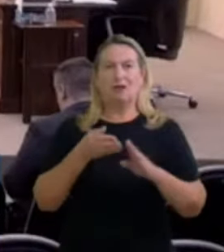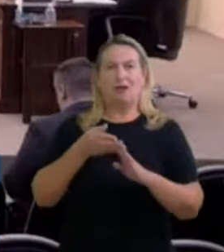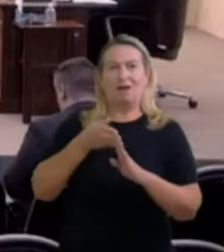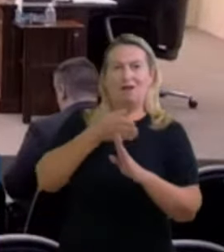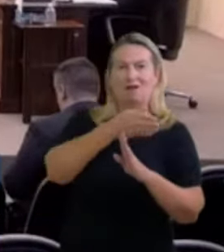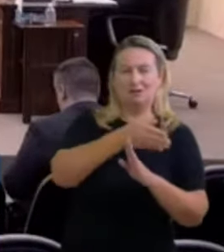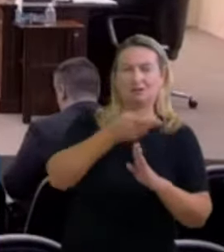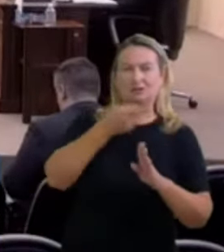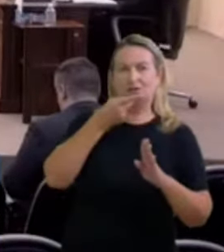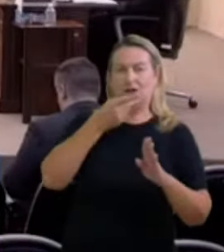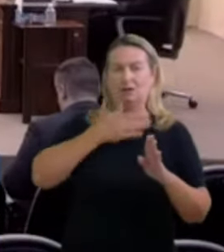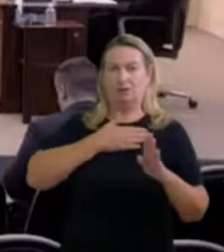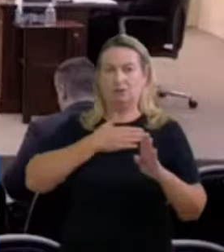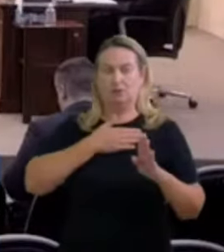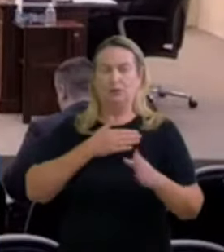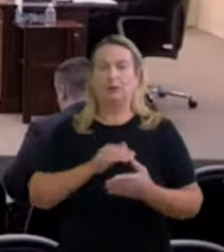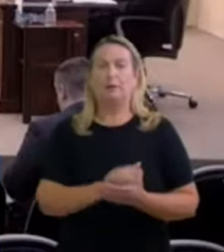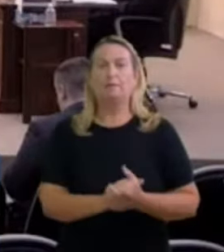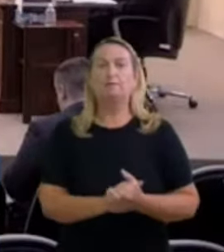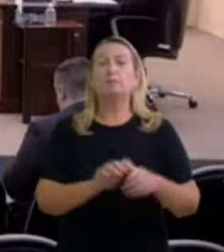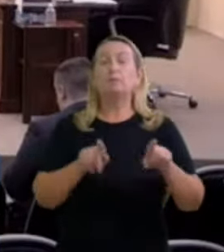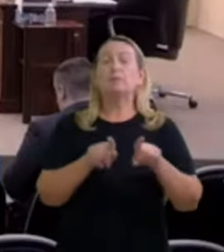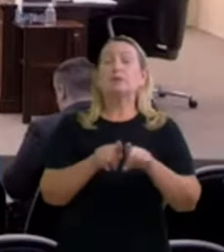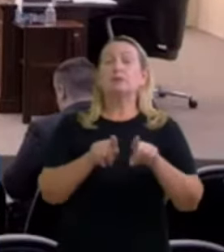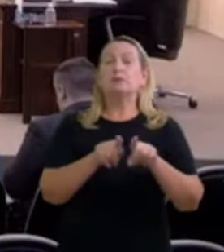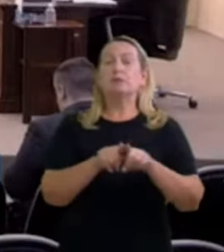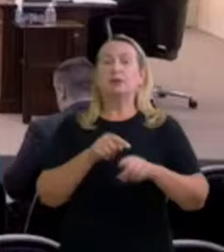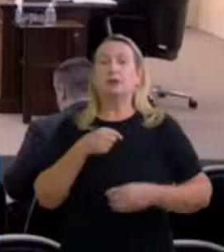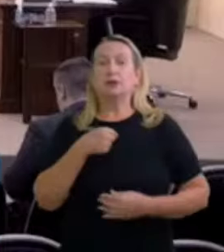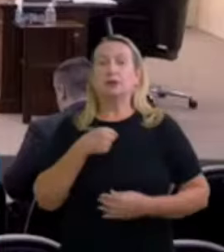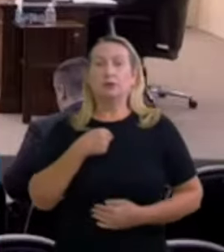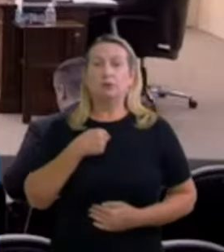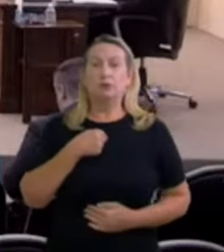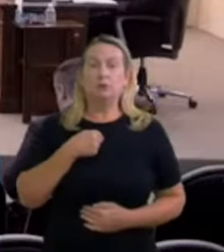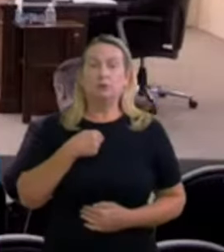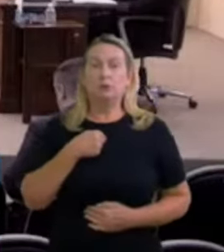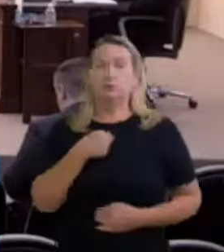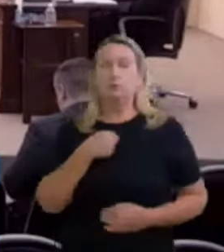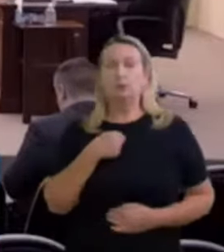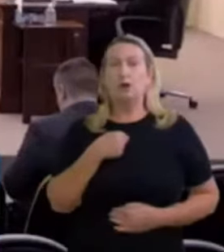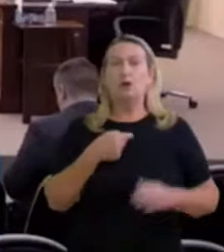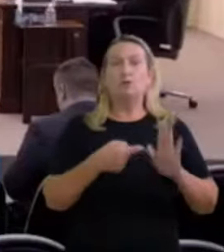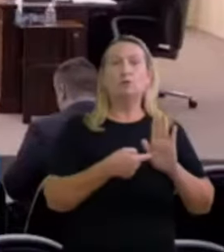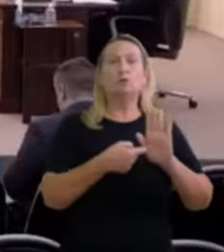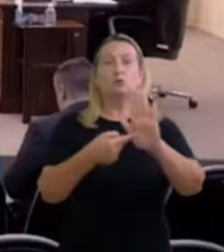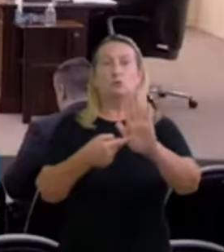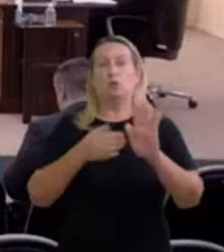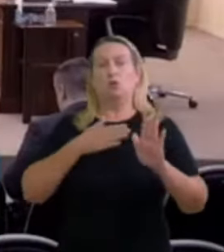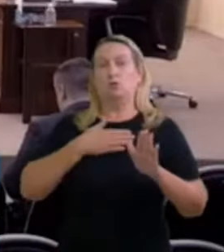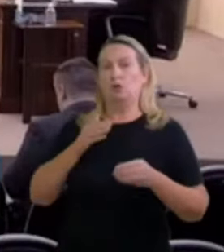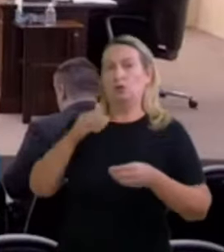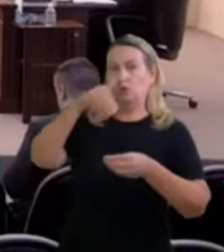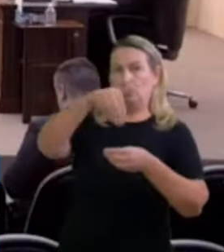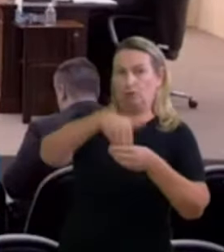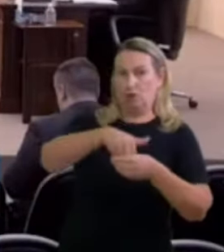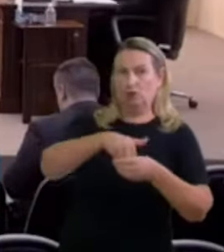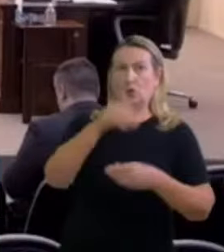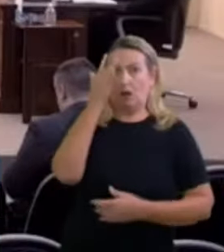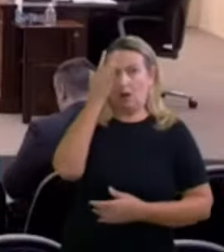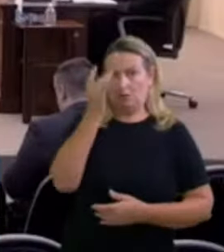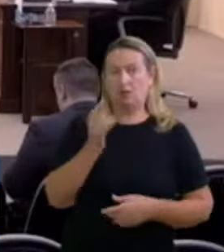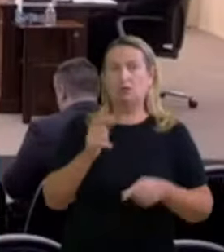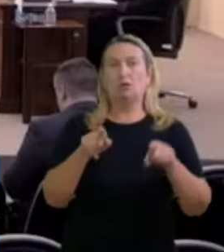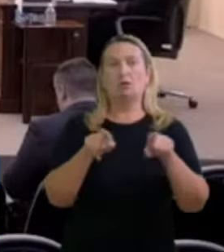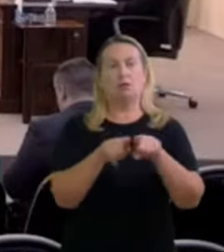também tenho na condição de expor o meu meu voto amanhã